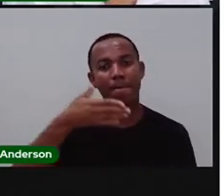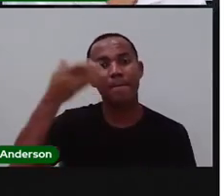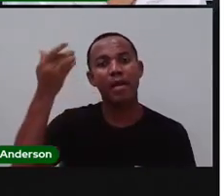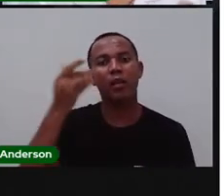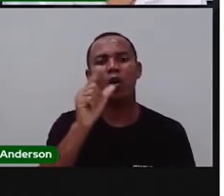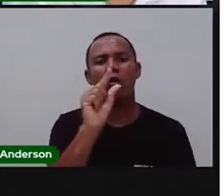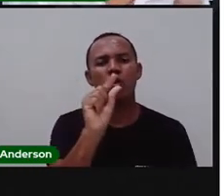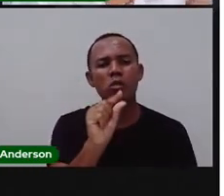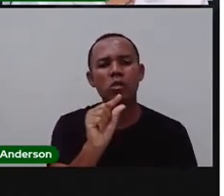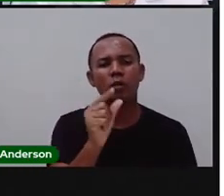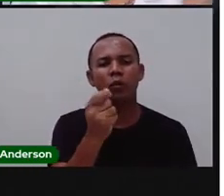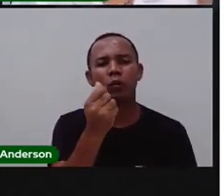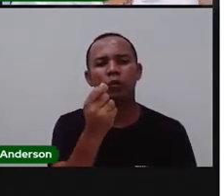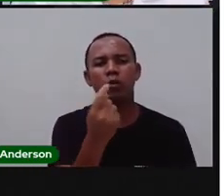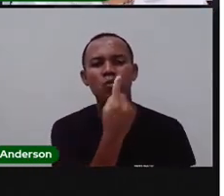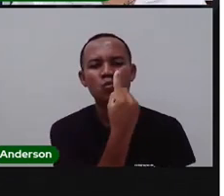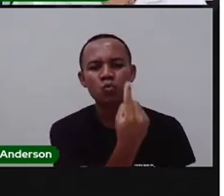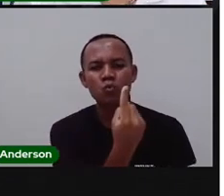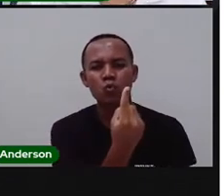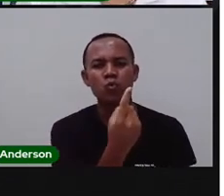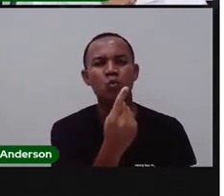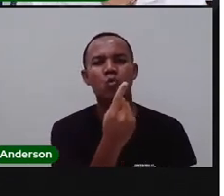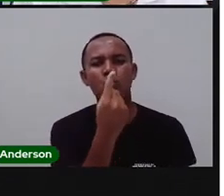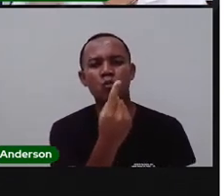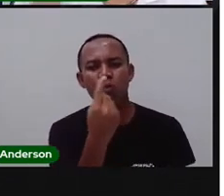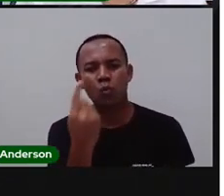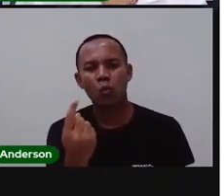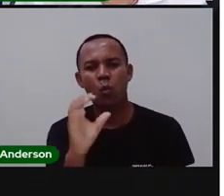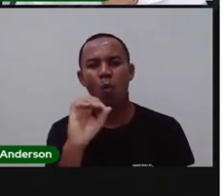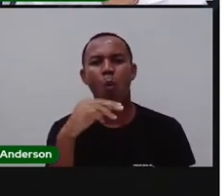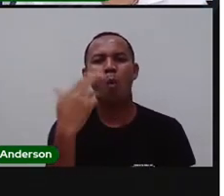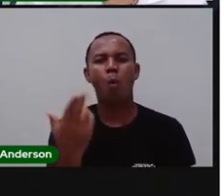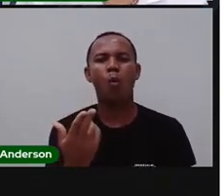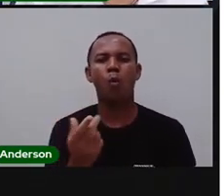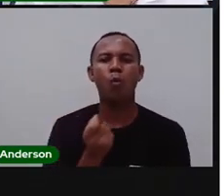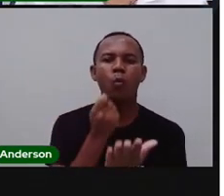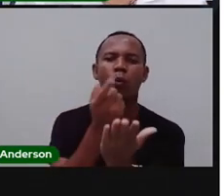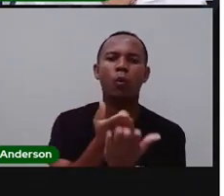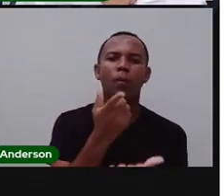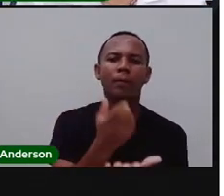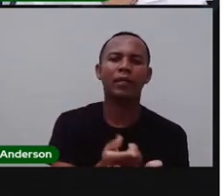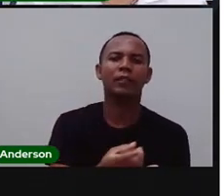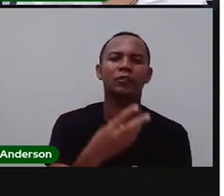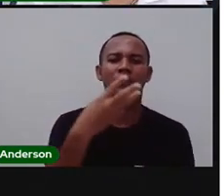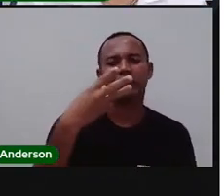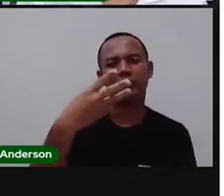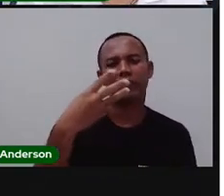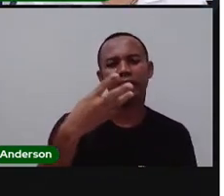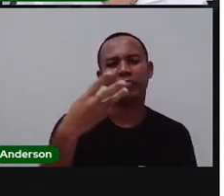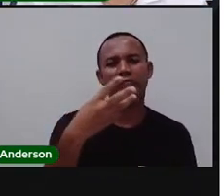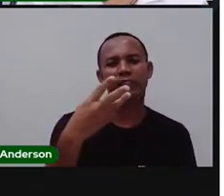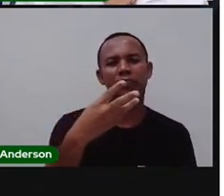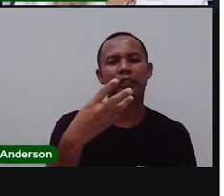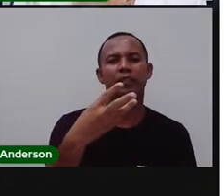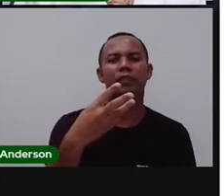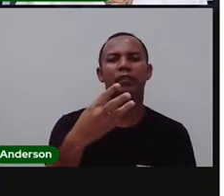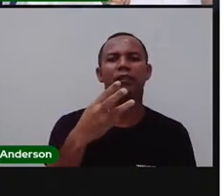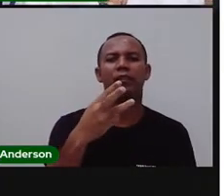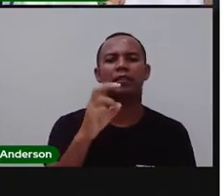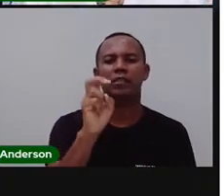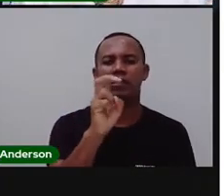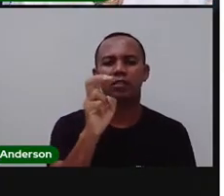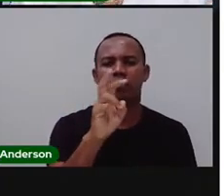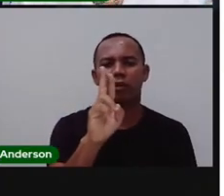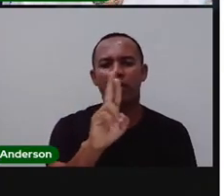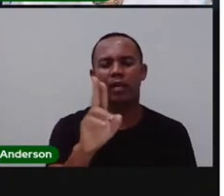economizar? Comprando unidade por unidade ou comprando 3 por 5? Eu